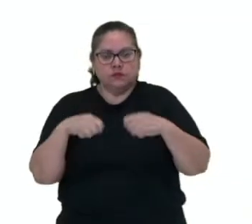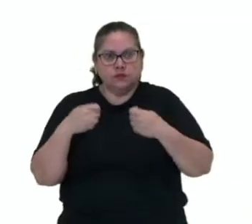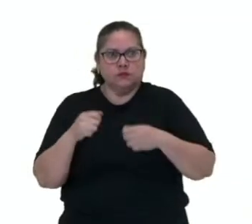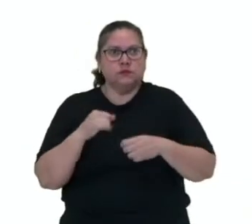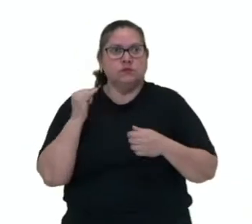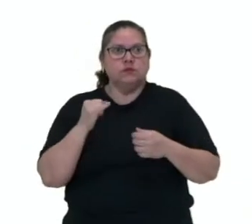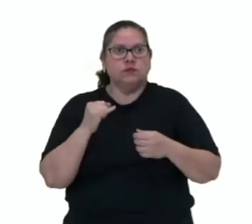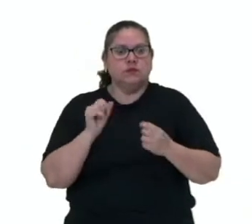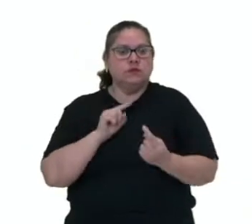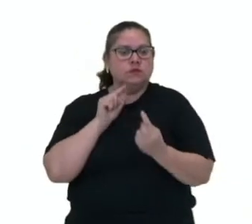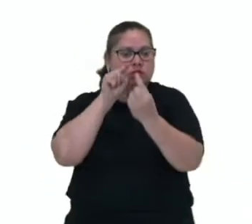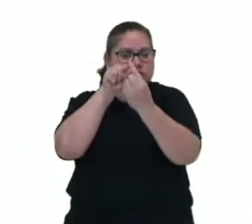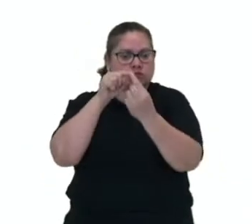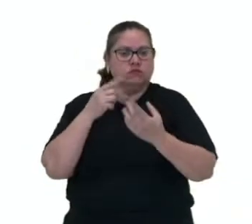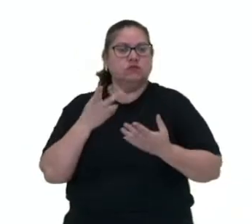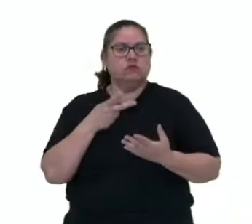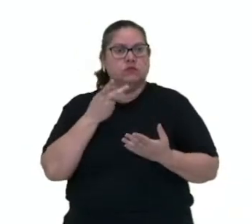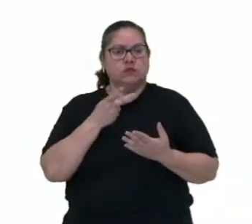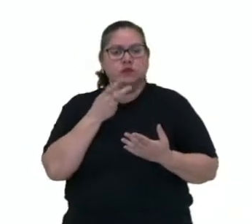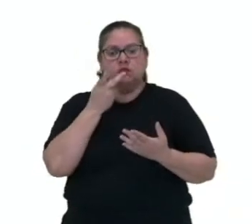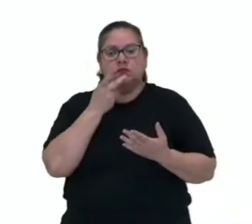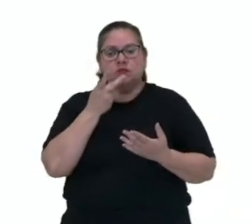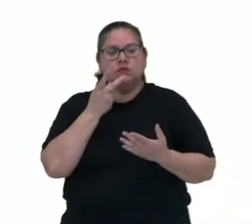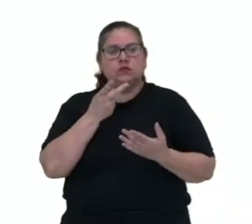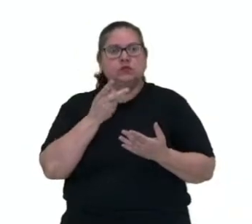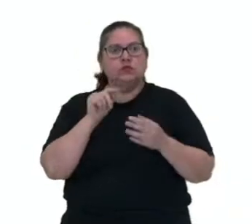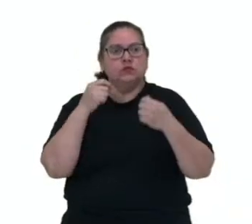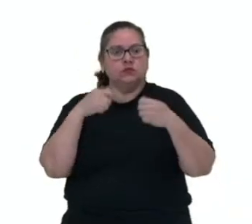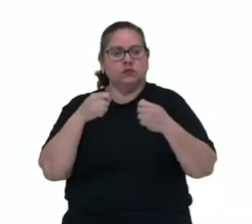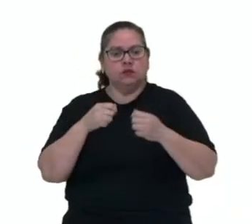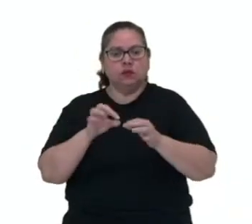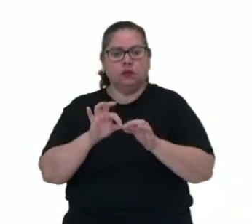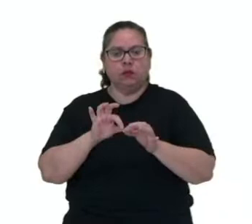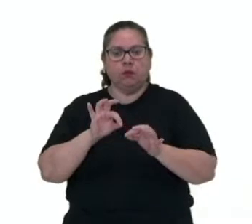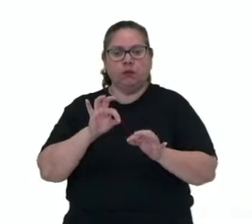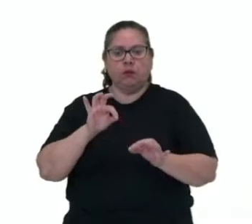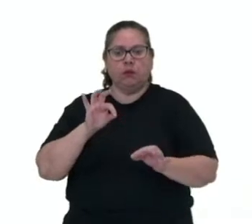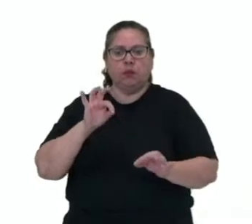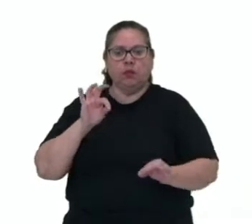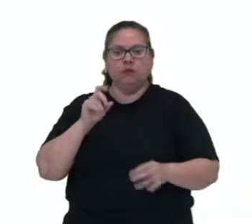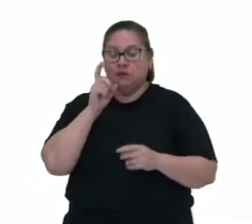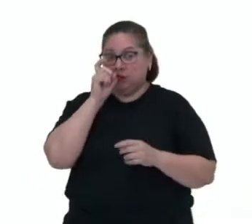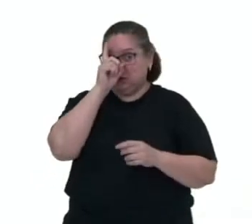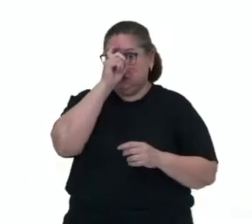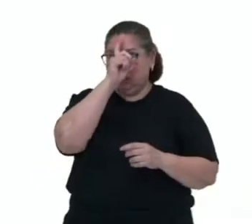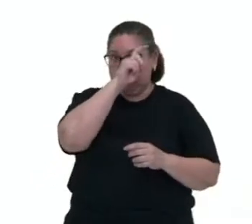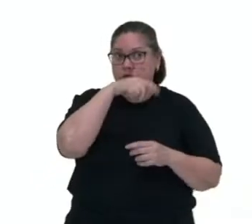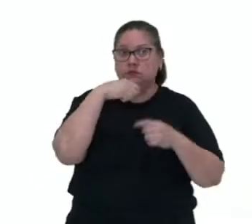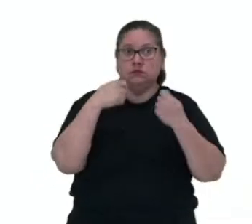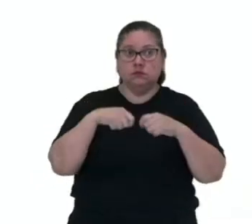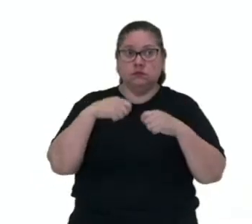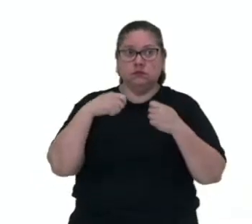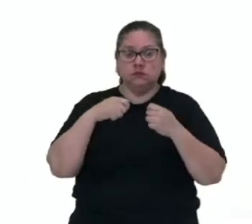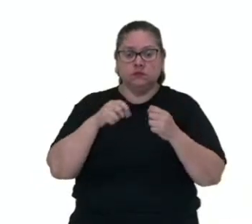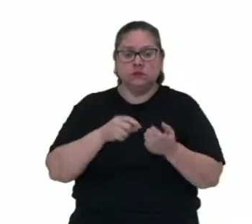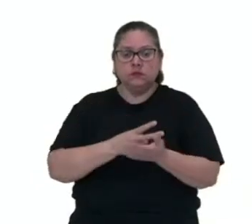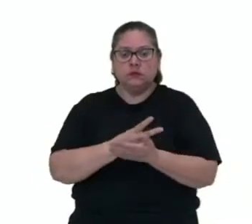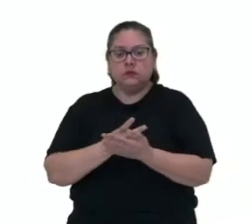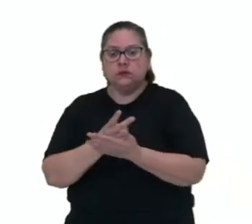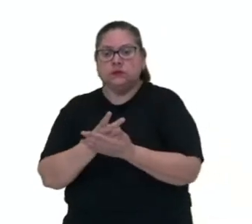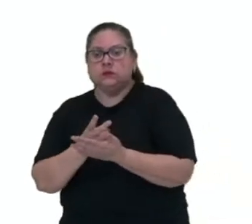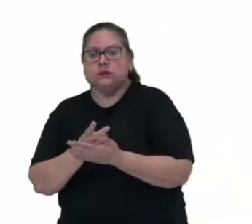oratória. Ser objetivo, dizendo tudo o que for preciso sem se alongar, é uma tarefa difícil que precisa ser perseguida